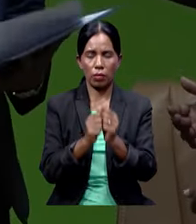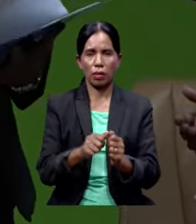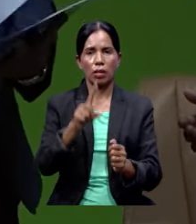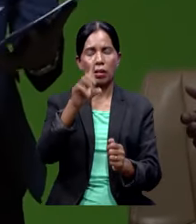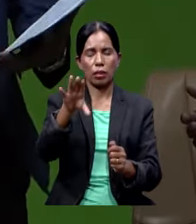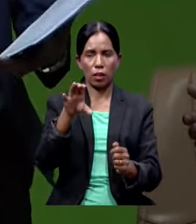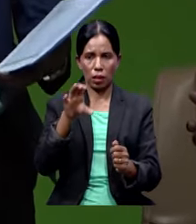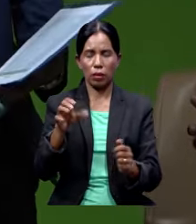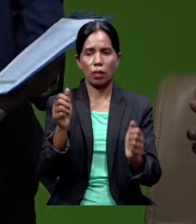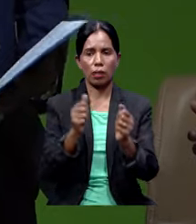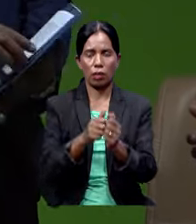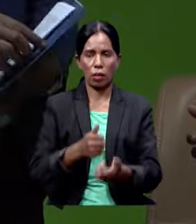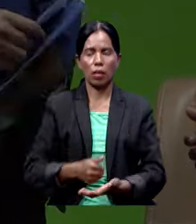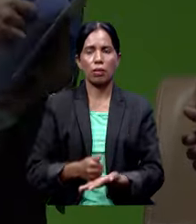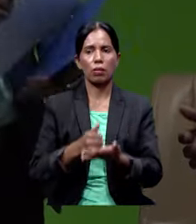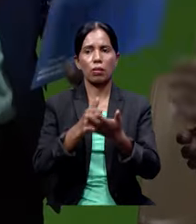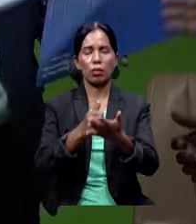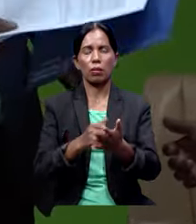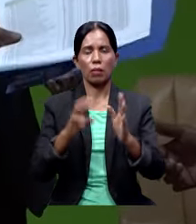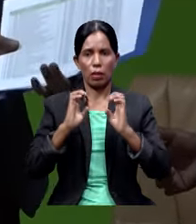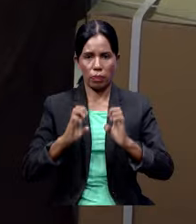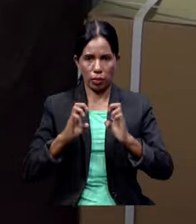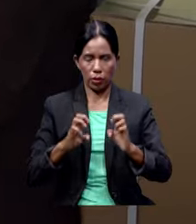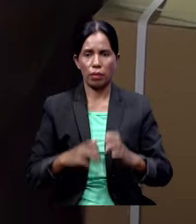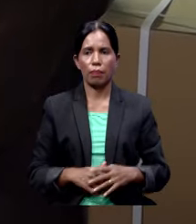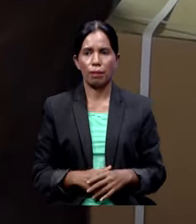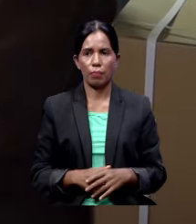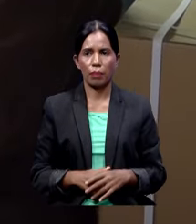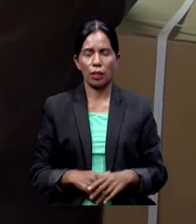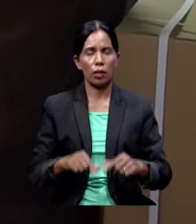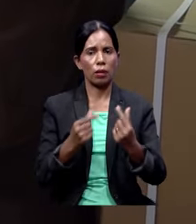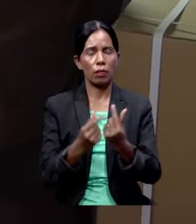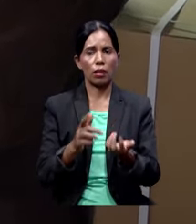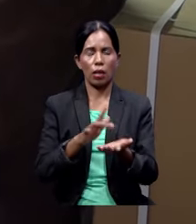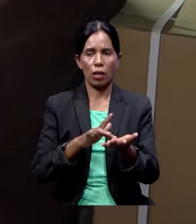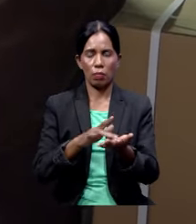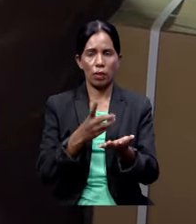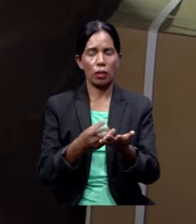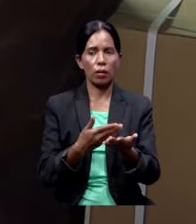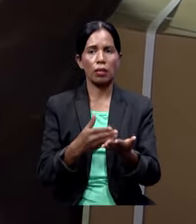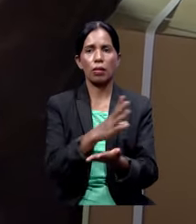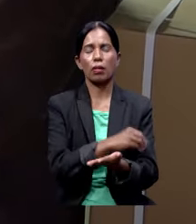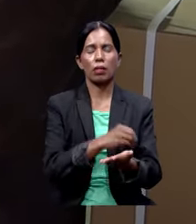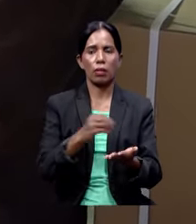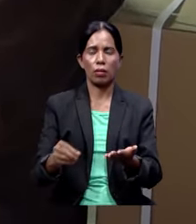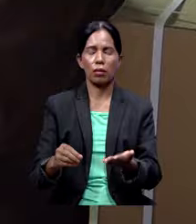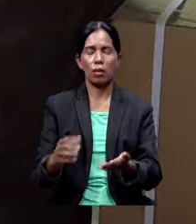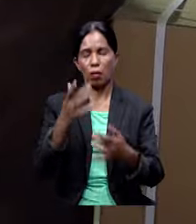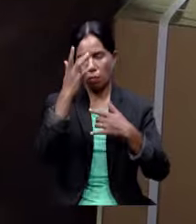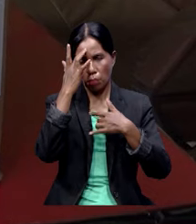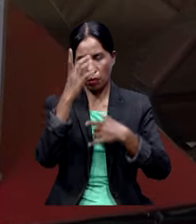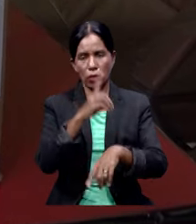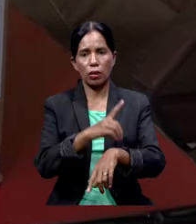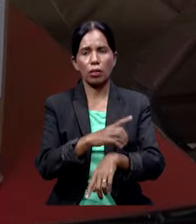sida resin, ho di responde ba caso emergência. Pakote ai moruk medico emergencia ne bakazu sarampu sira